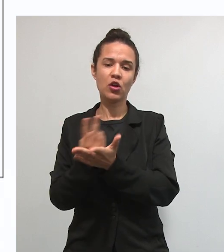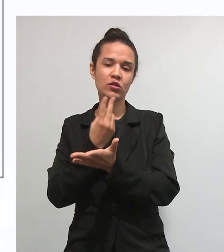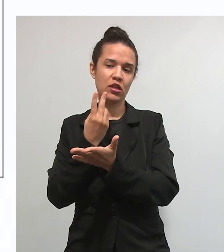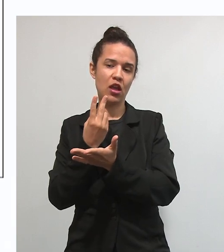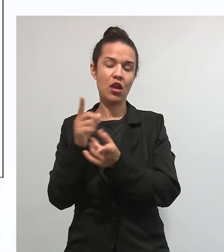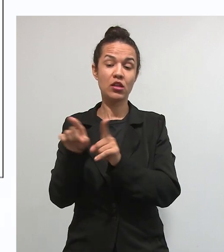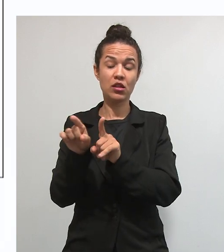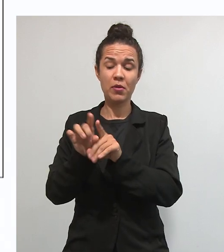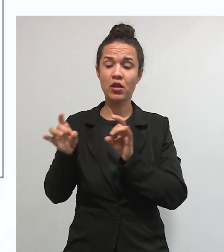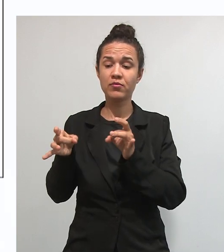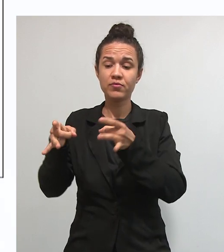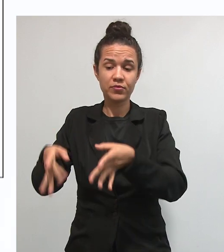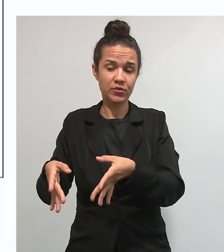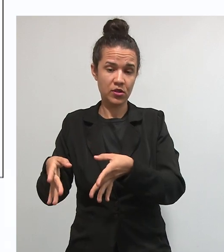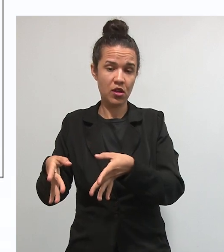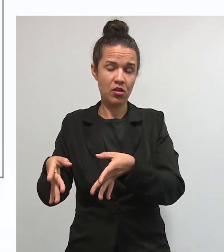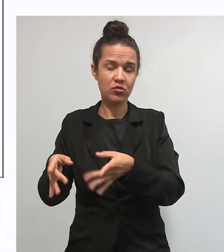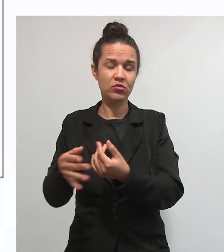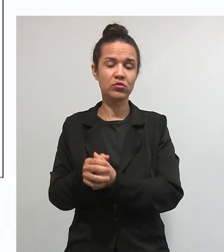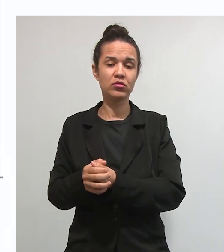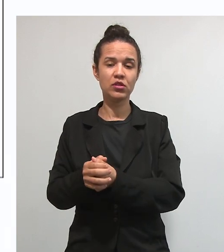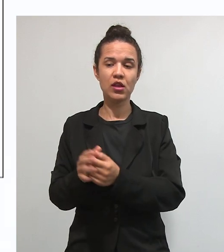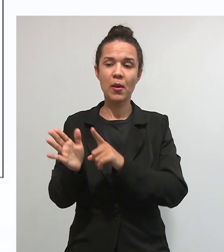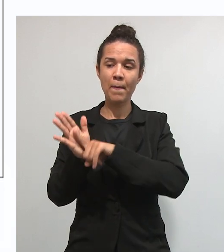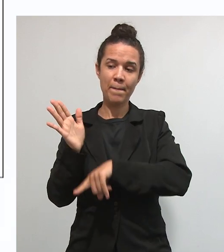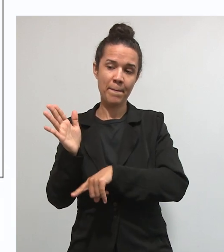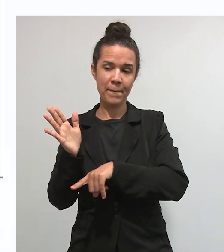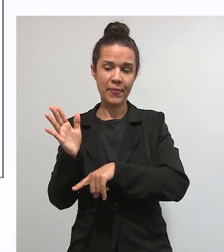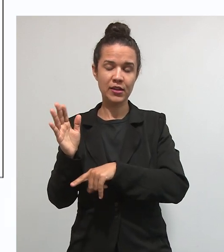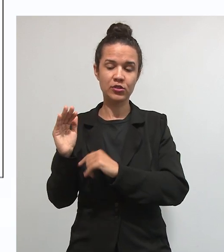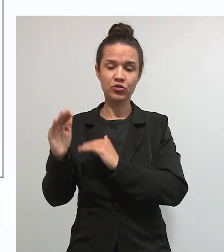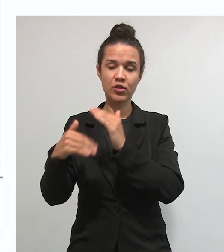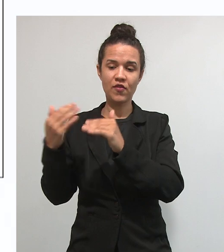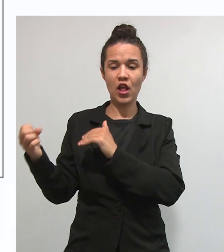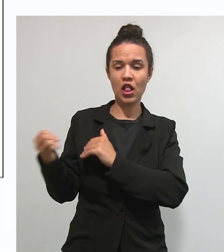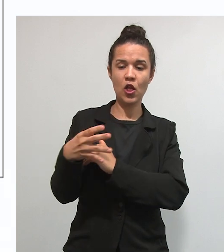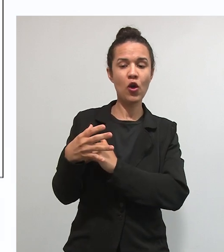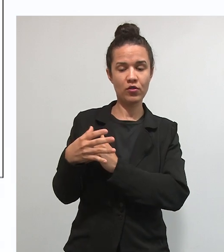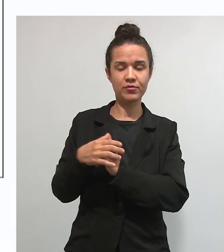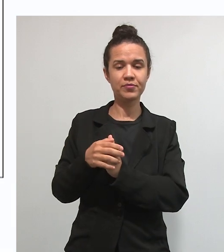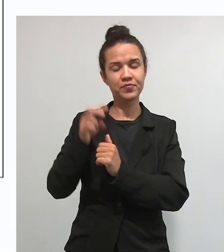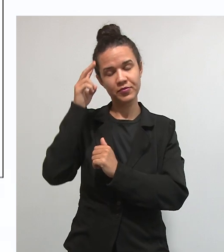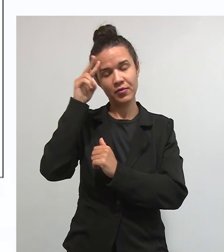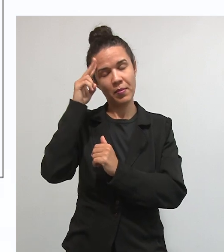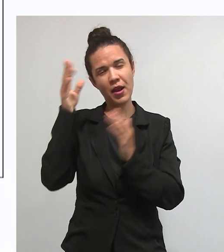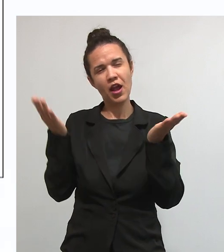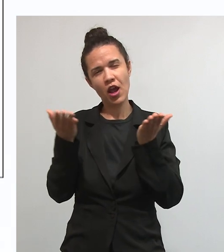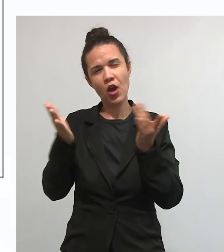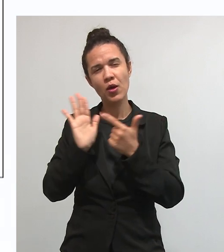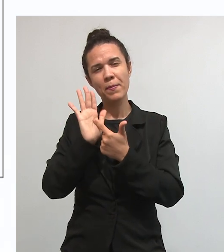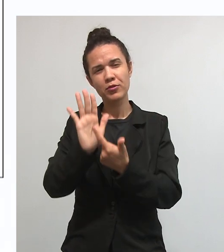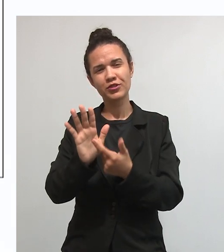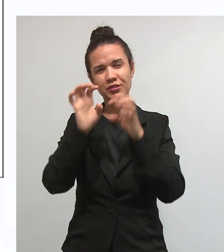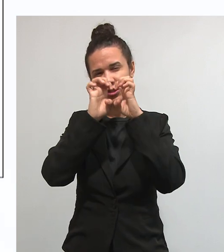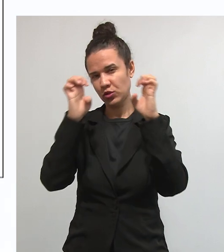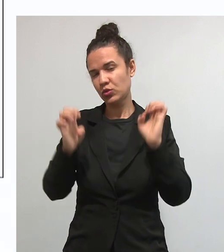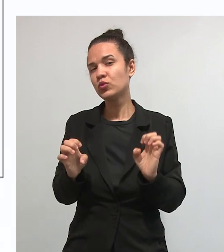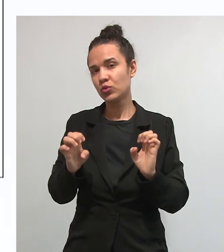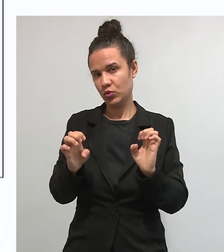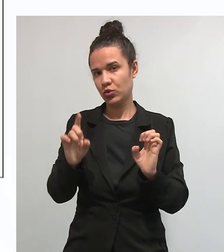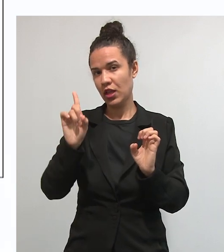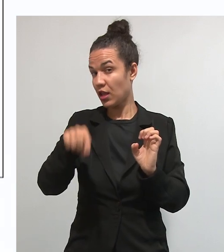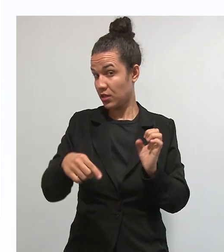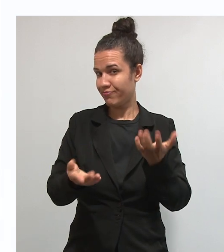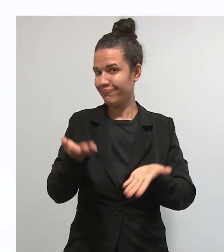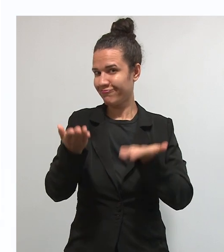Que é da realizada menos a atualizada. Encontramos o saldo. Lembrando, gente, que estou mostrando aqui a estrutura,